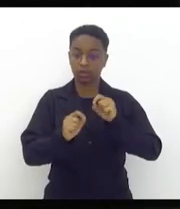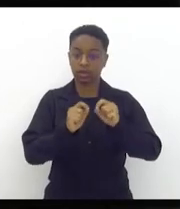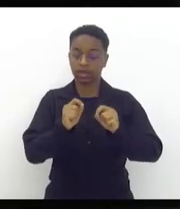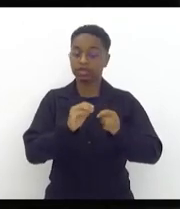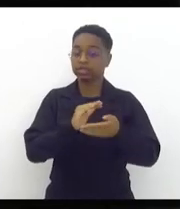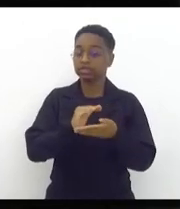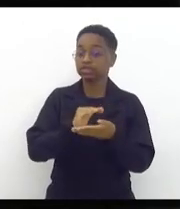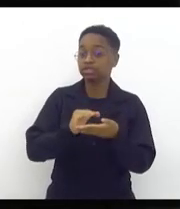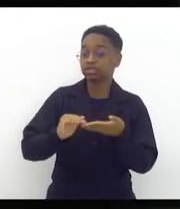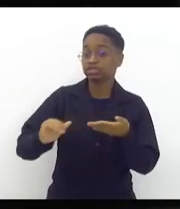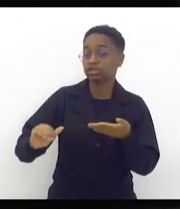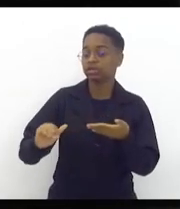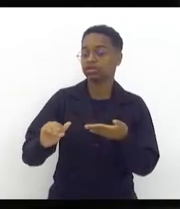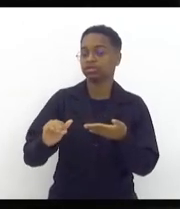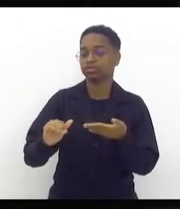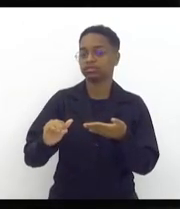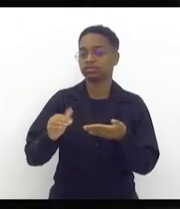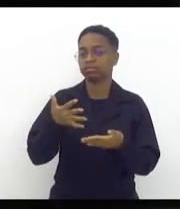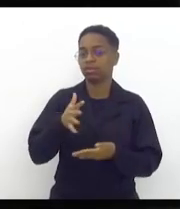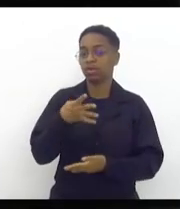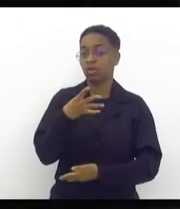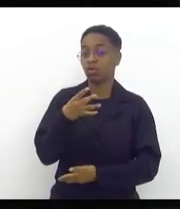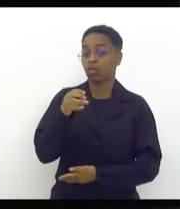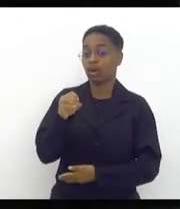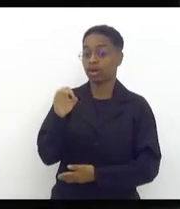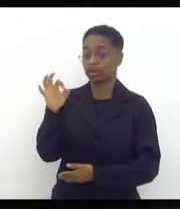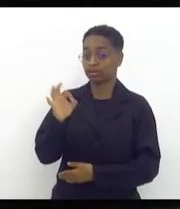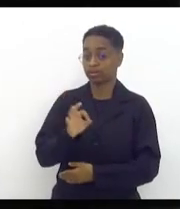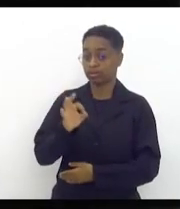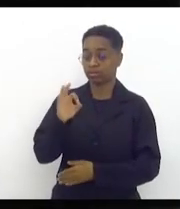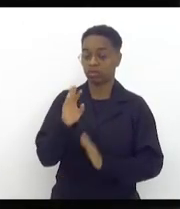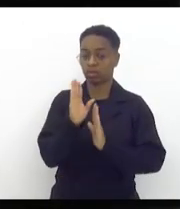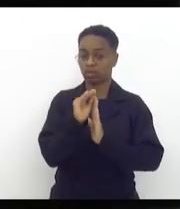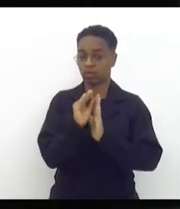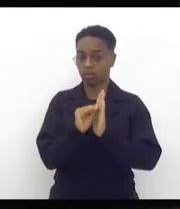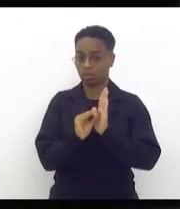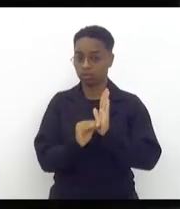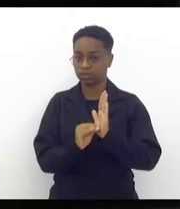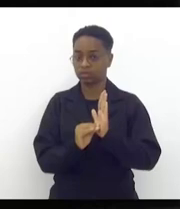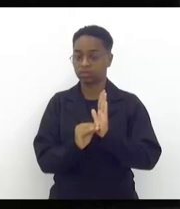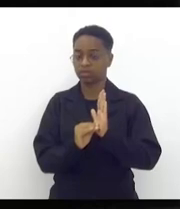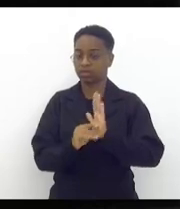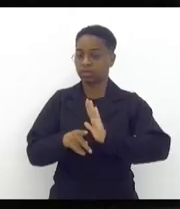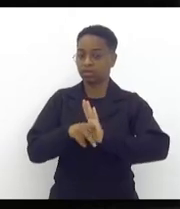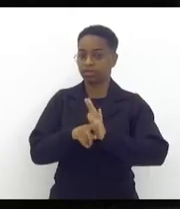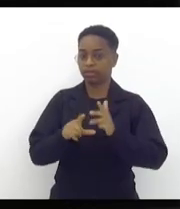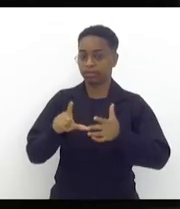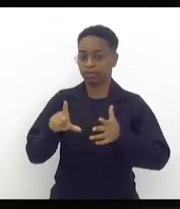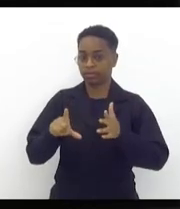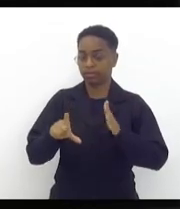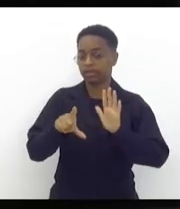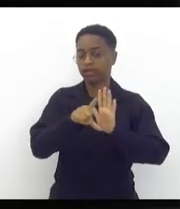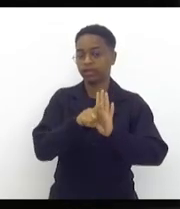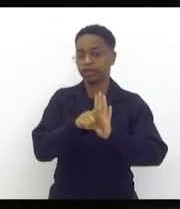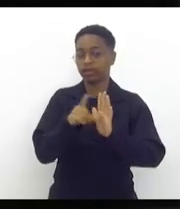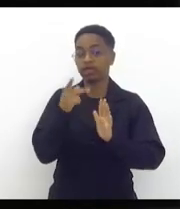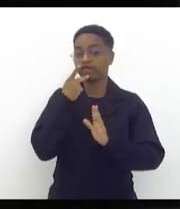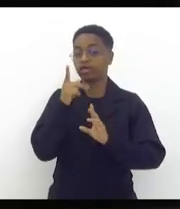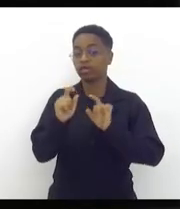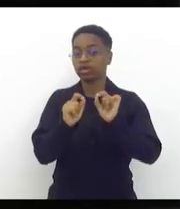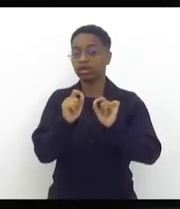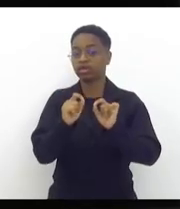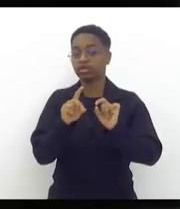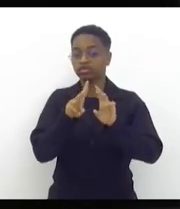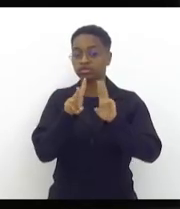retirar praticamente 40% do conteúdo dessa lei, que tratava apenas de punição